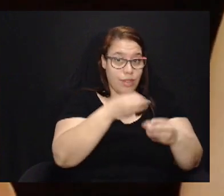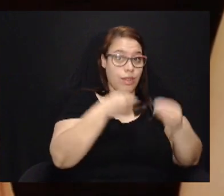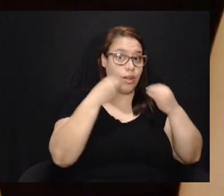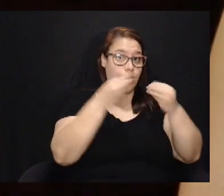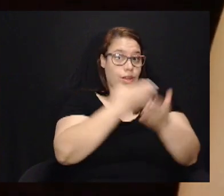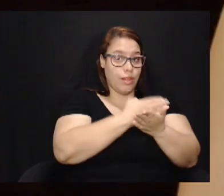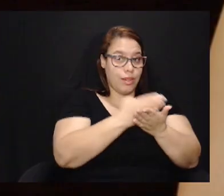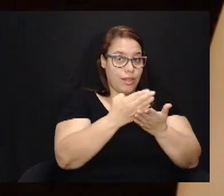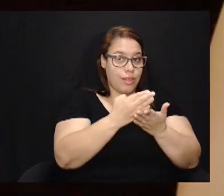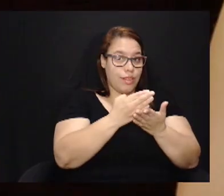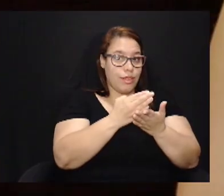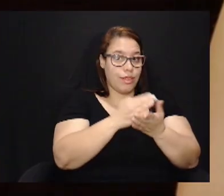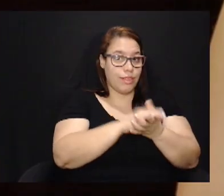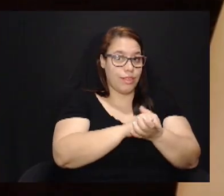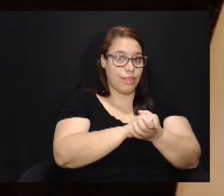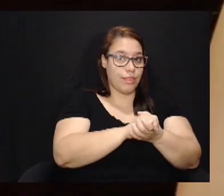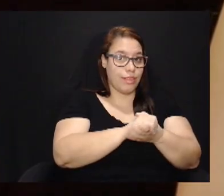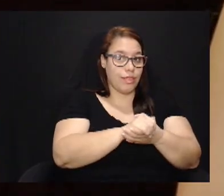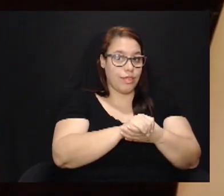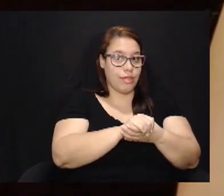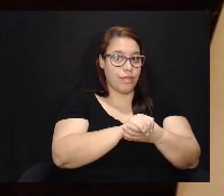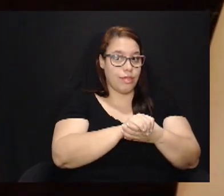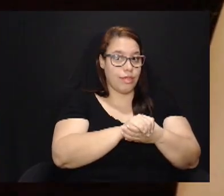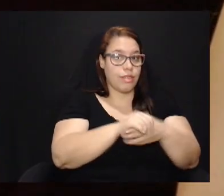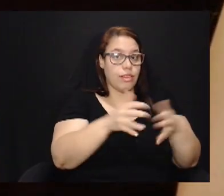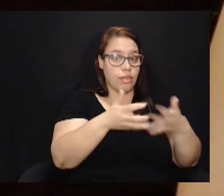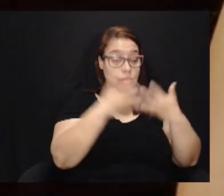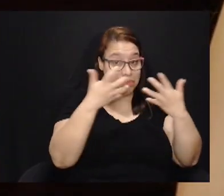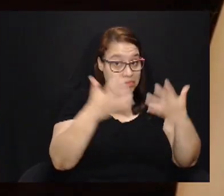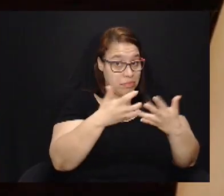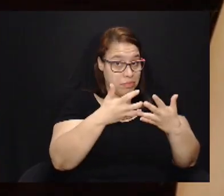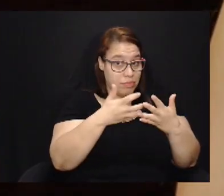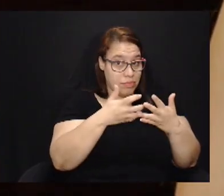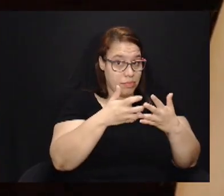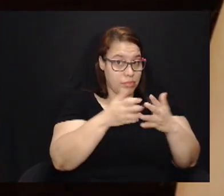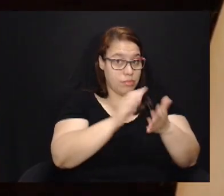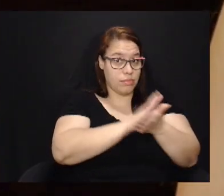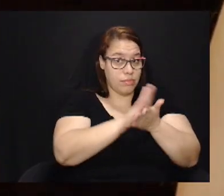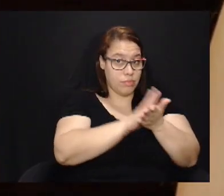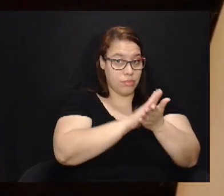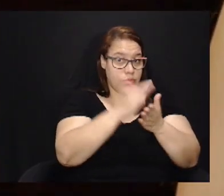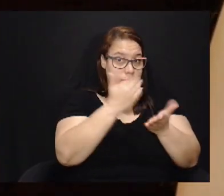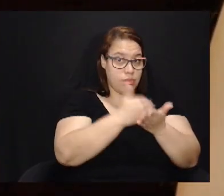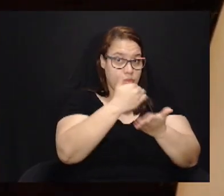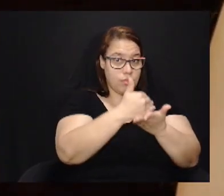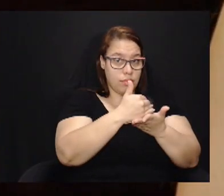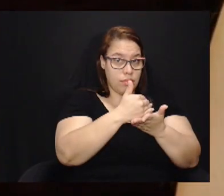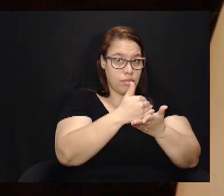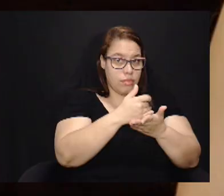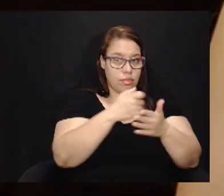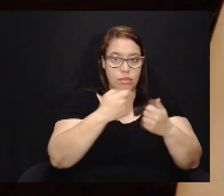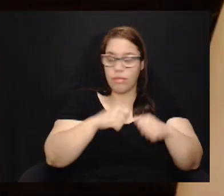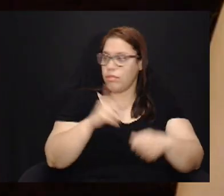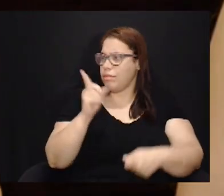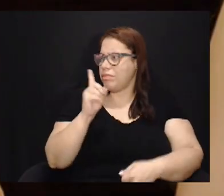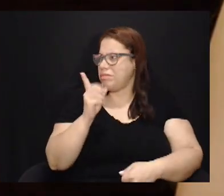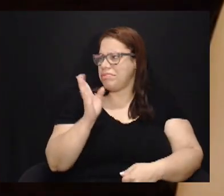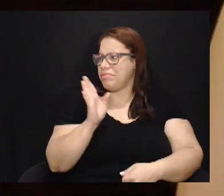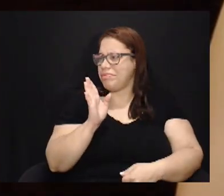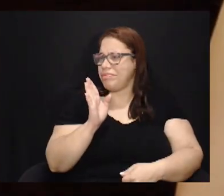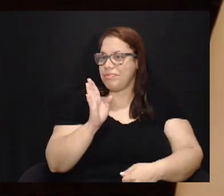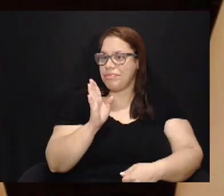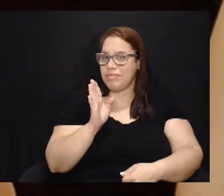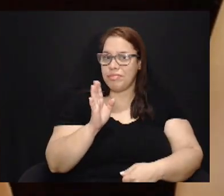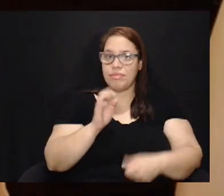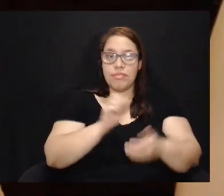falei, pegue os vegetais, higienize e corte. Não preciso descascar? Eu falei, não necessariamente. Se você higienizar bem